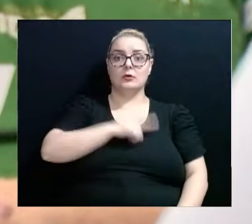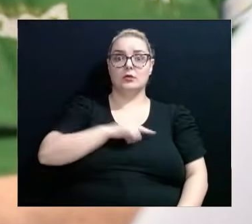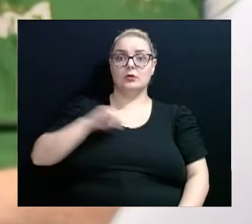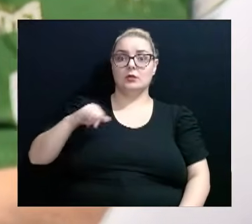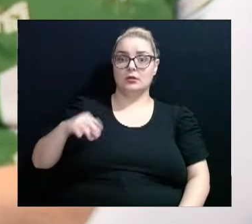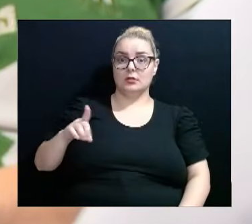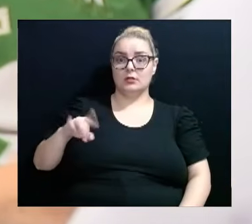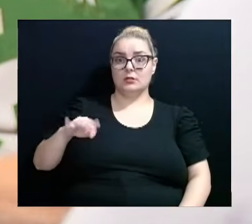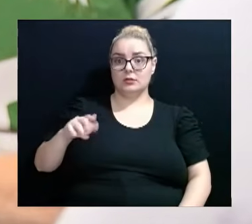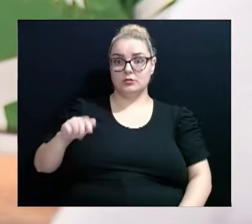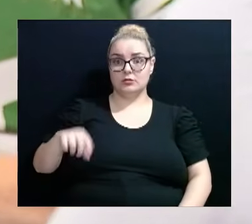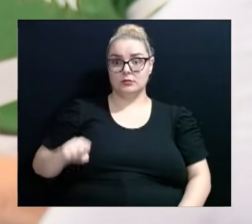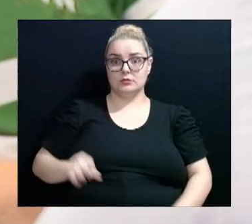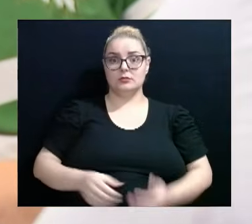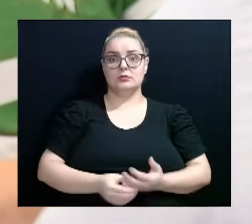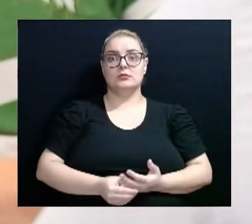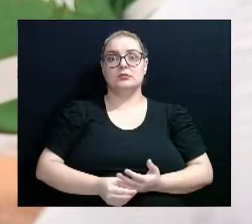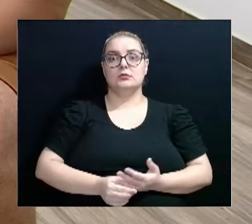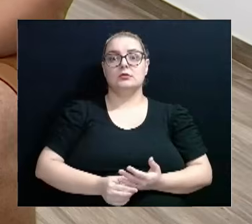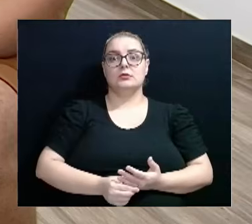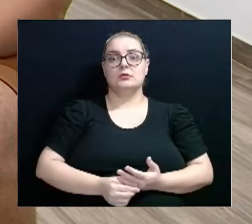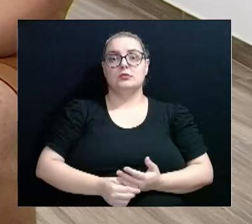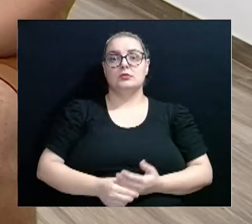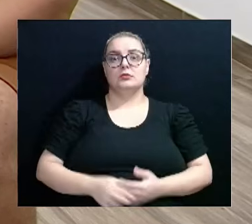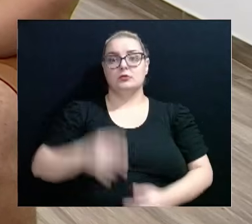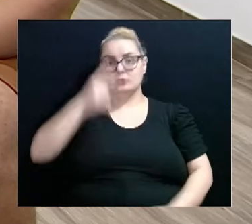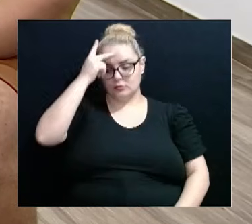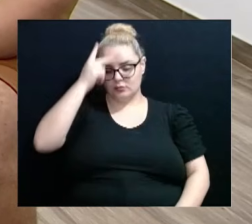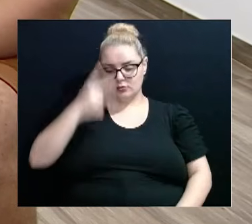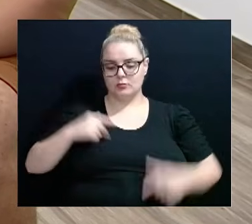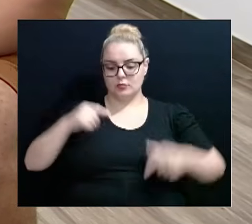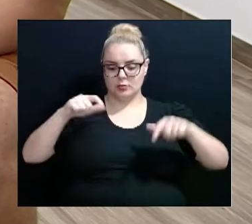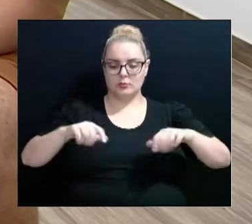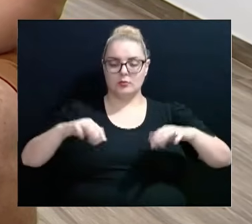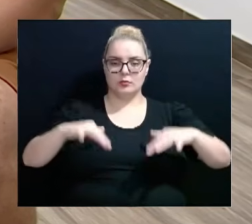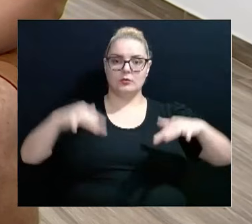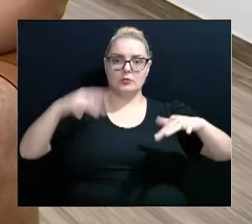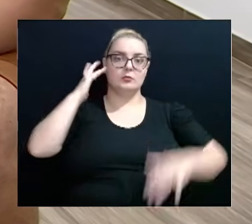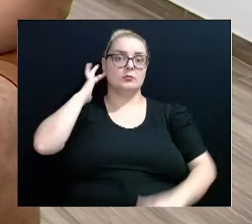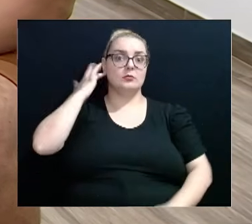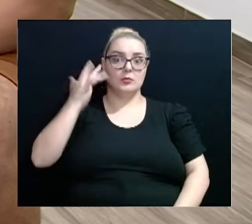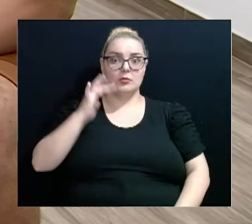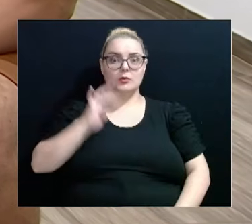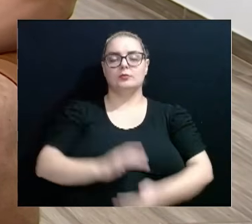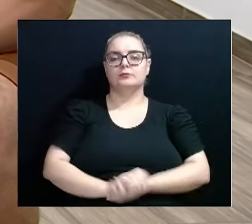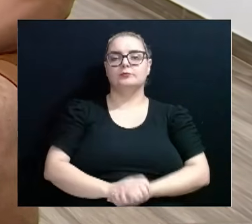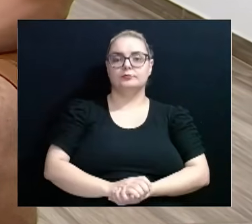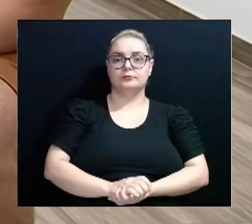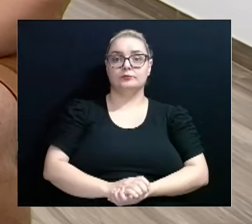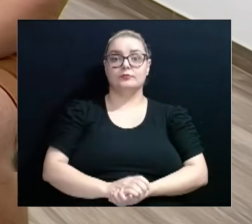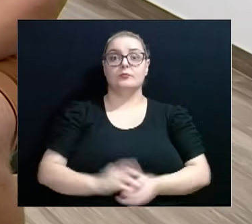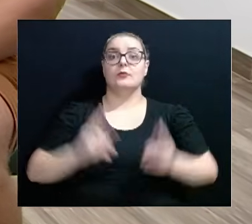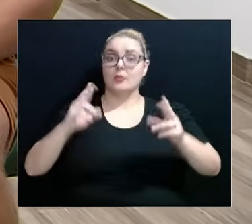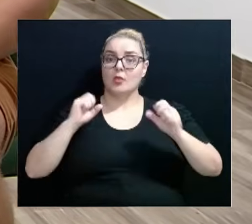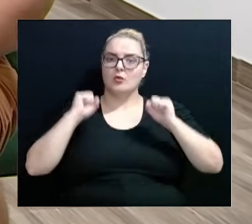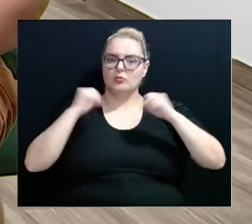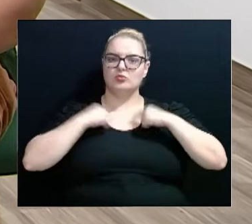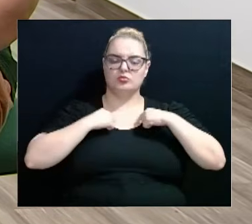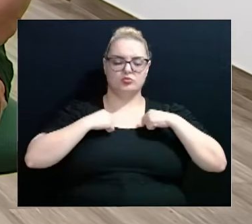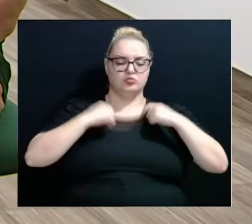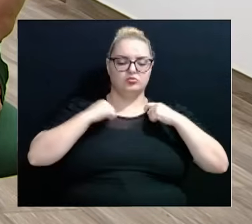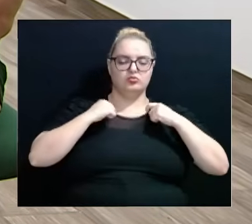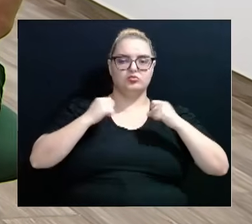programa da modalidade no interior de São Paulo. Muitos torcedores nos procuram, né?